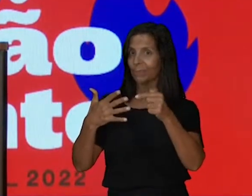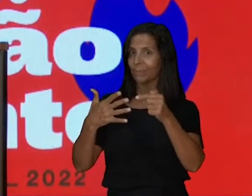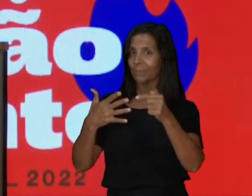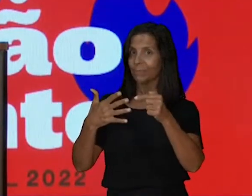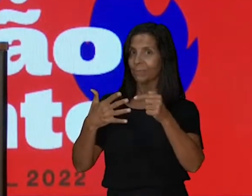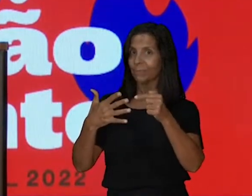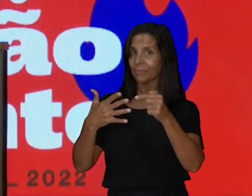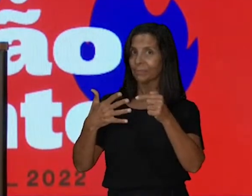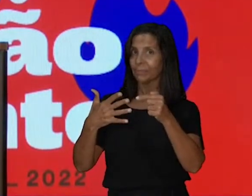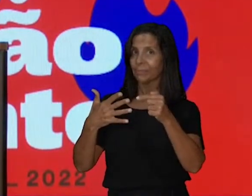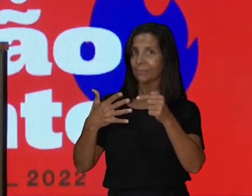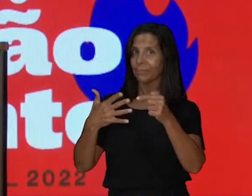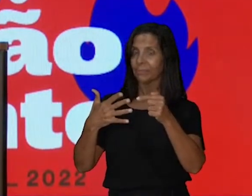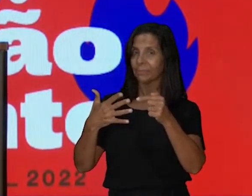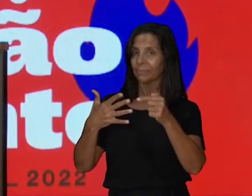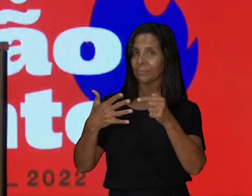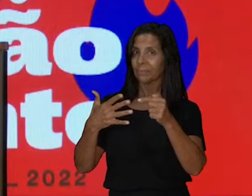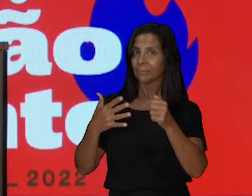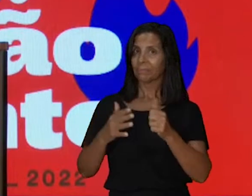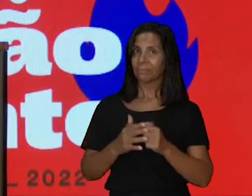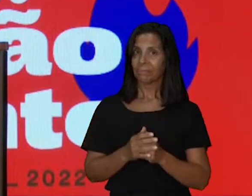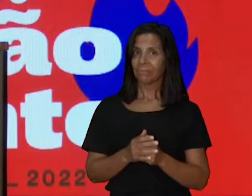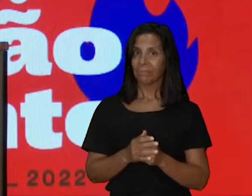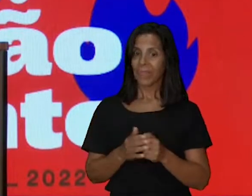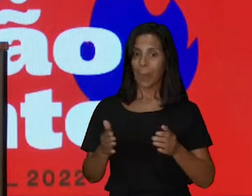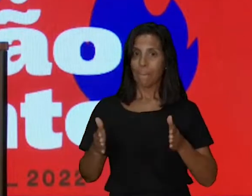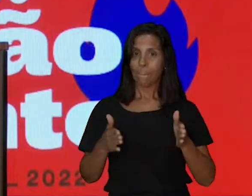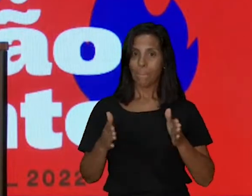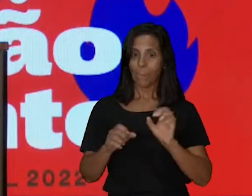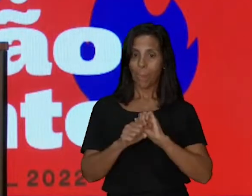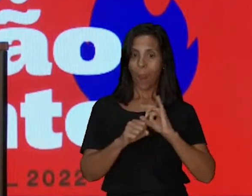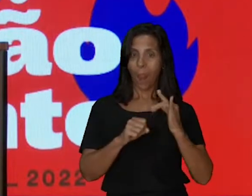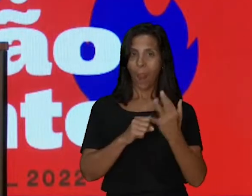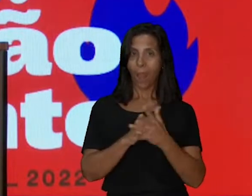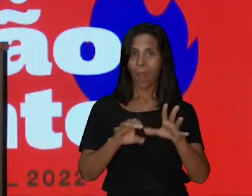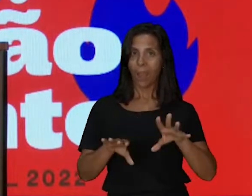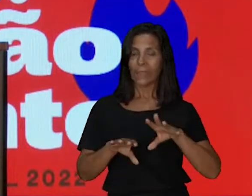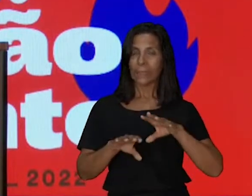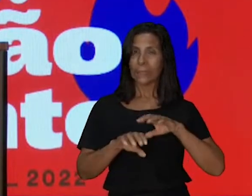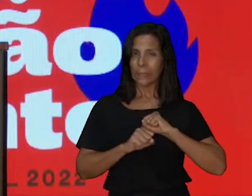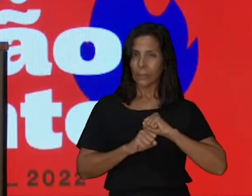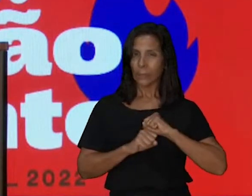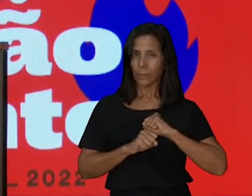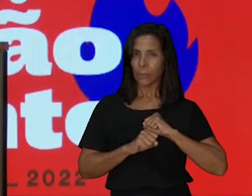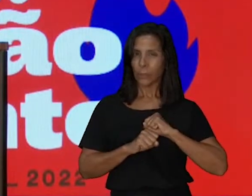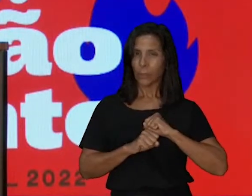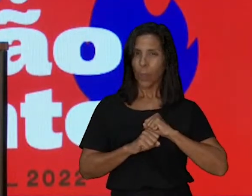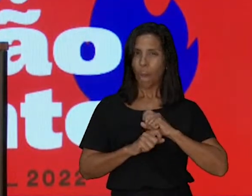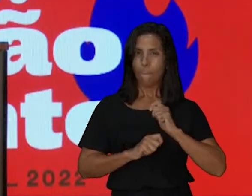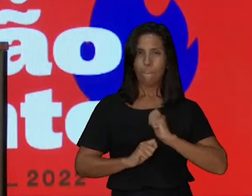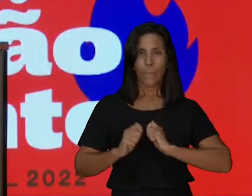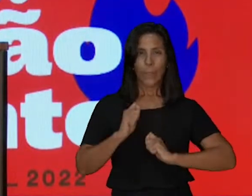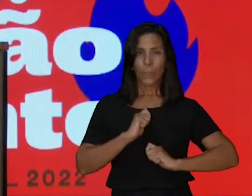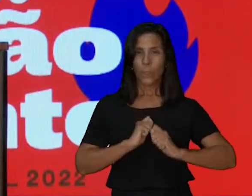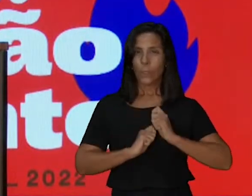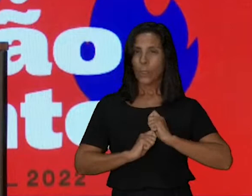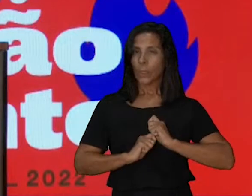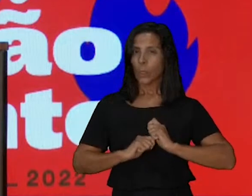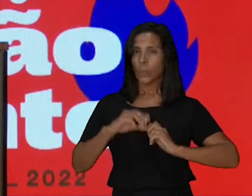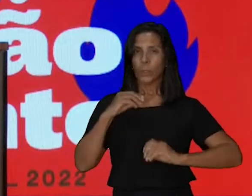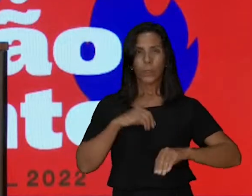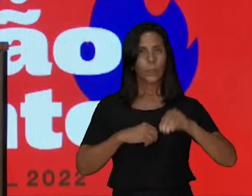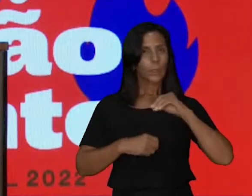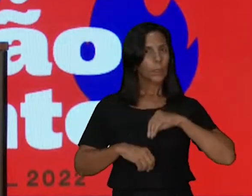Esse período de pandemia é o período de maior nível de ansiedade e depressão no